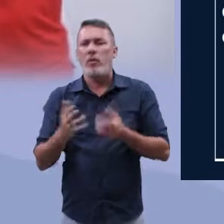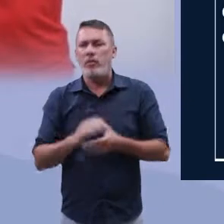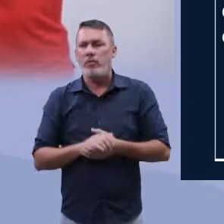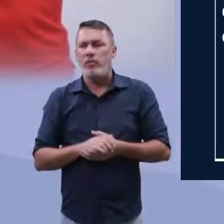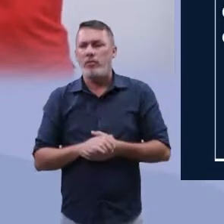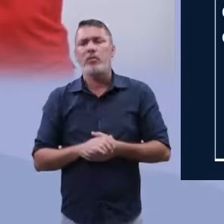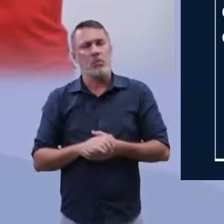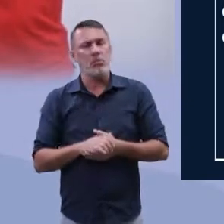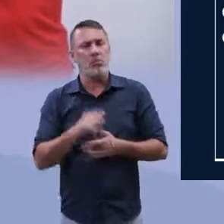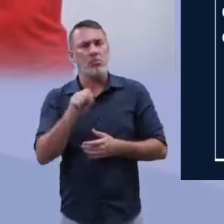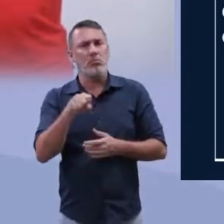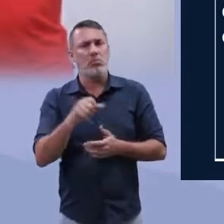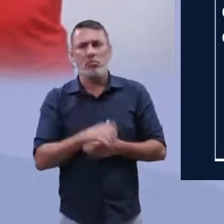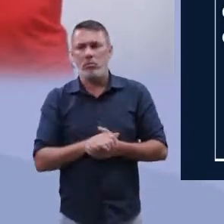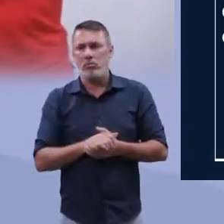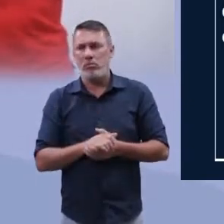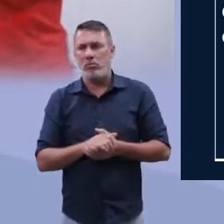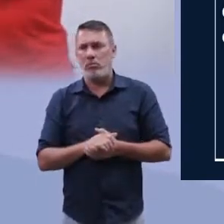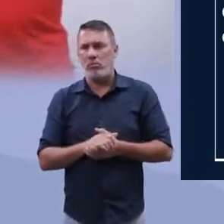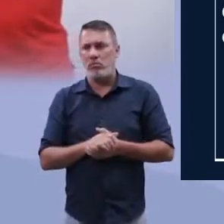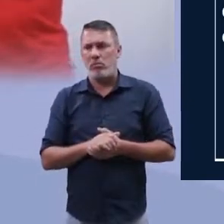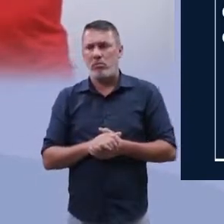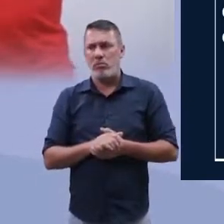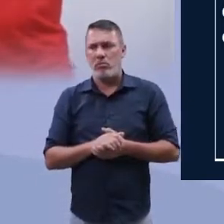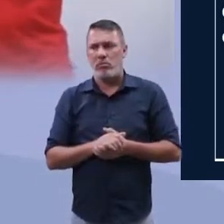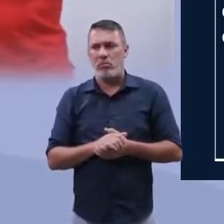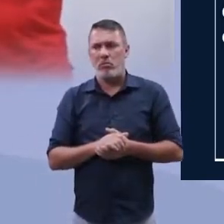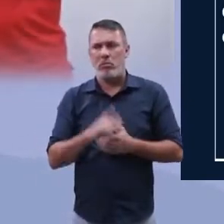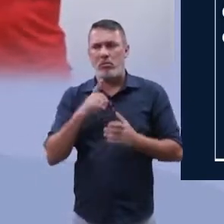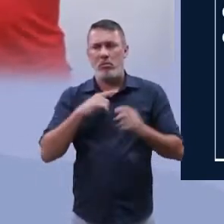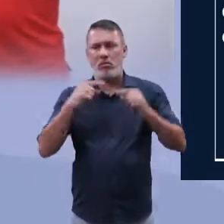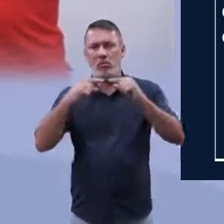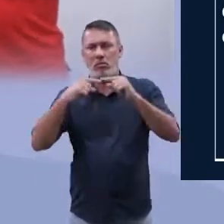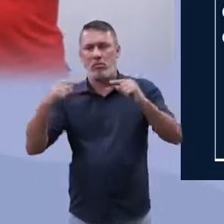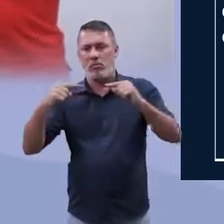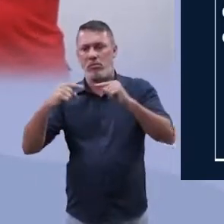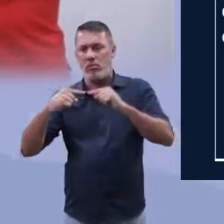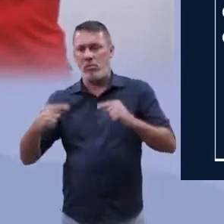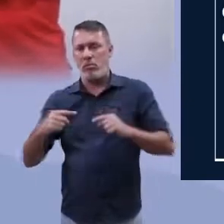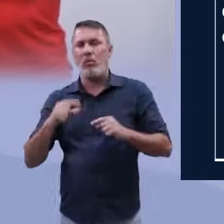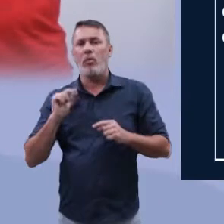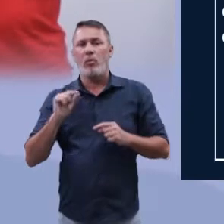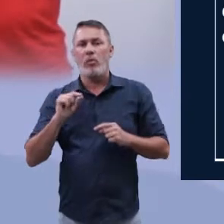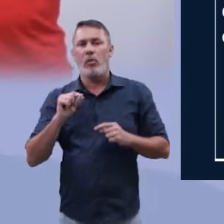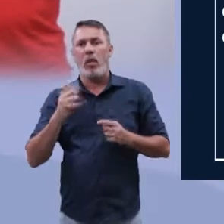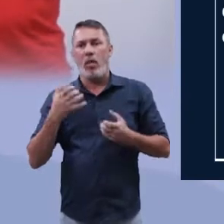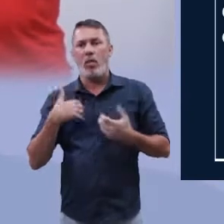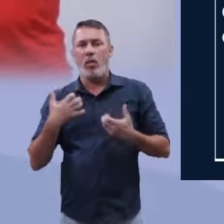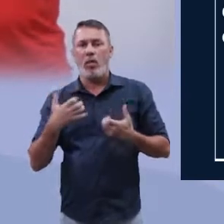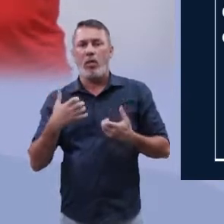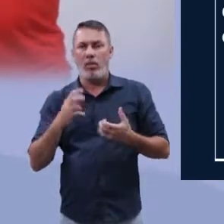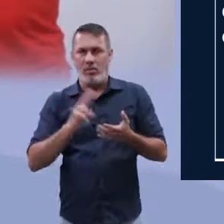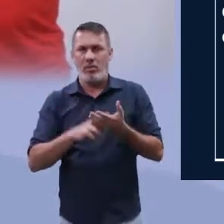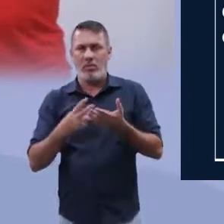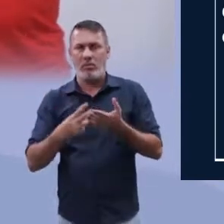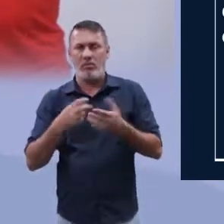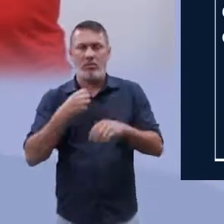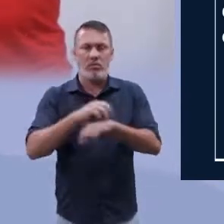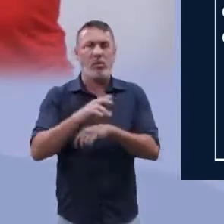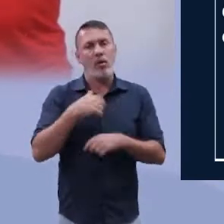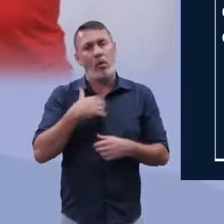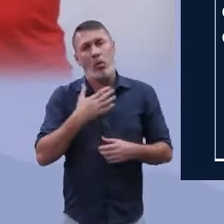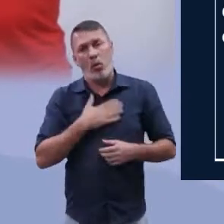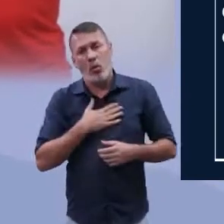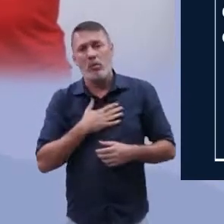olha a resposta. Vamos olhar a resposta. Yes, but I wish you with me. Então eu gostaria que você,